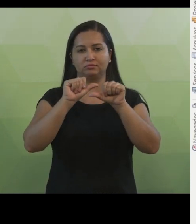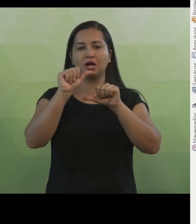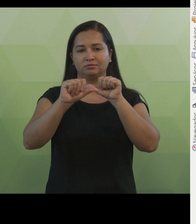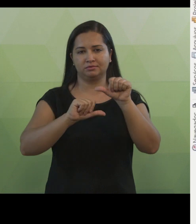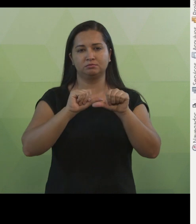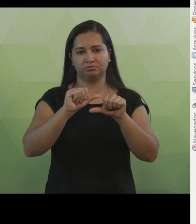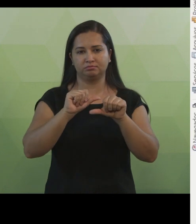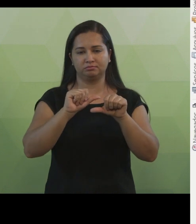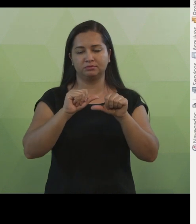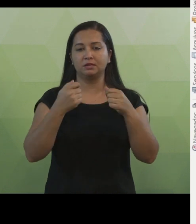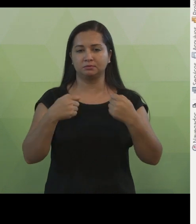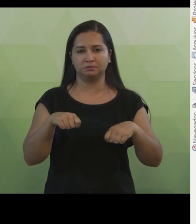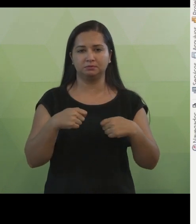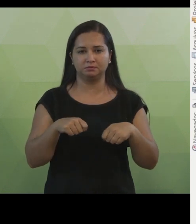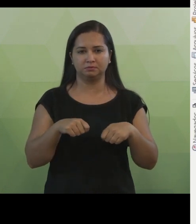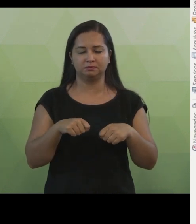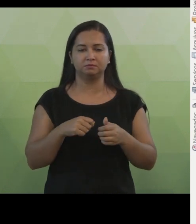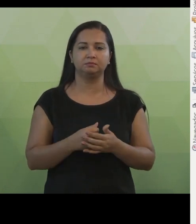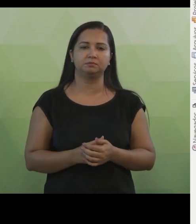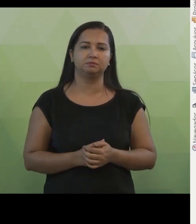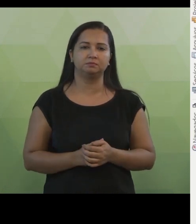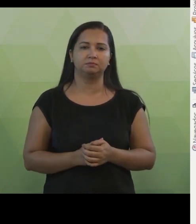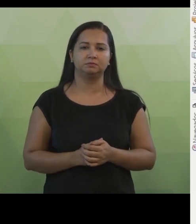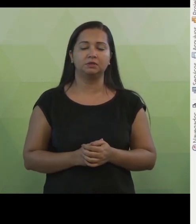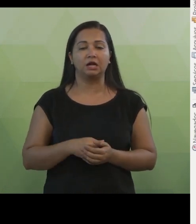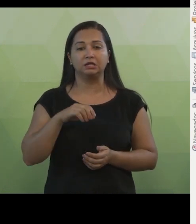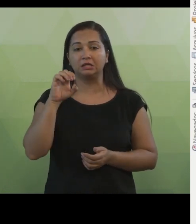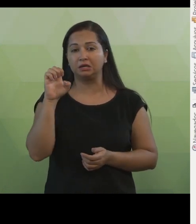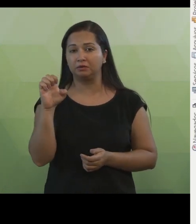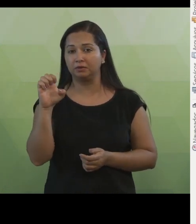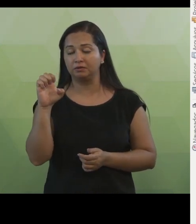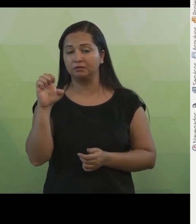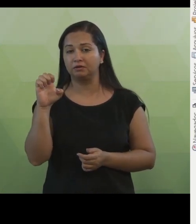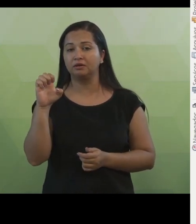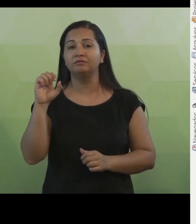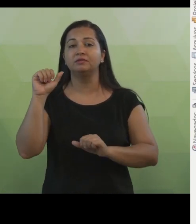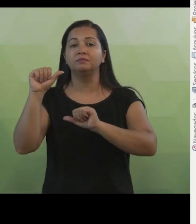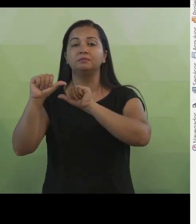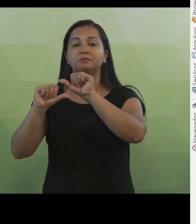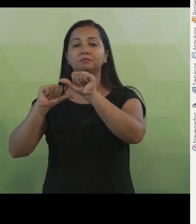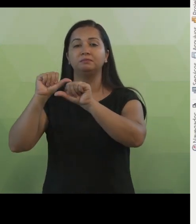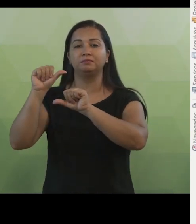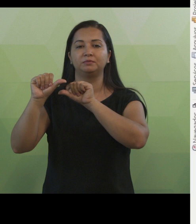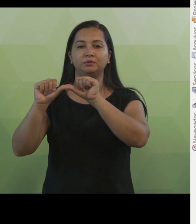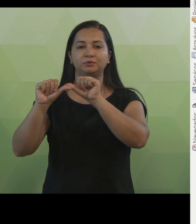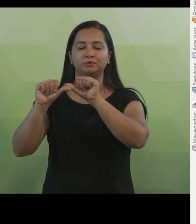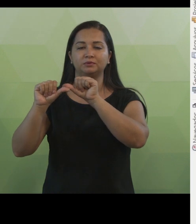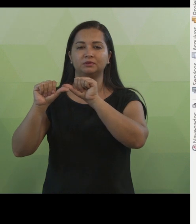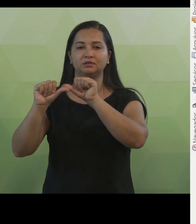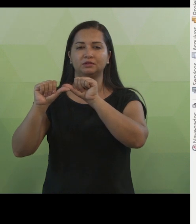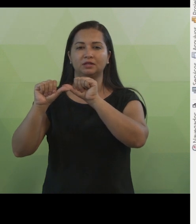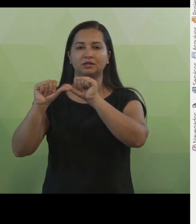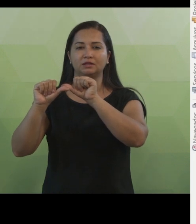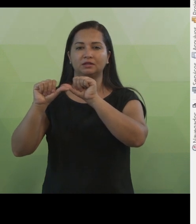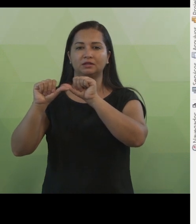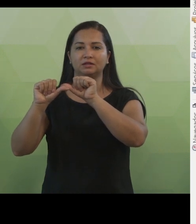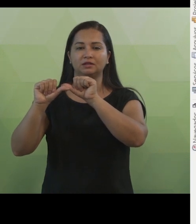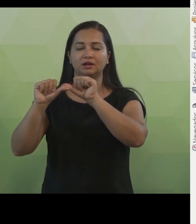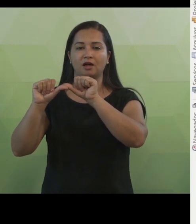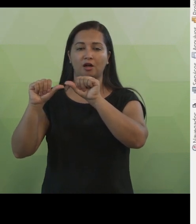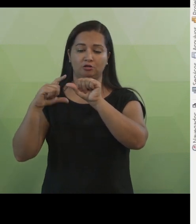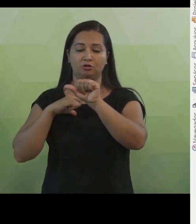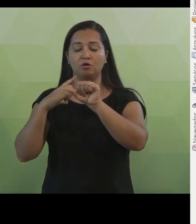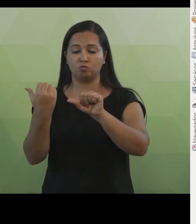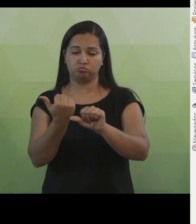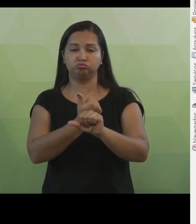ele já vai me acusar erro, então não consigo. O que eu tenho que fazer então é o que nós chamamos de cast, que é